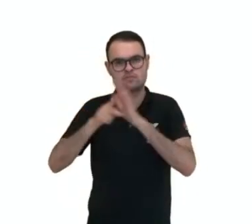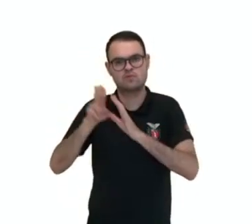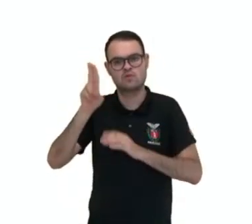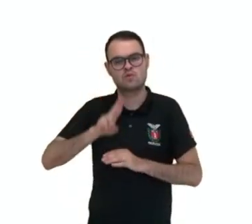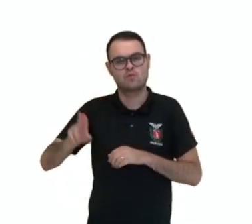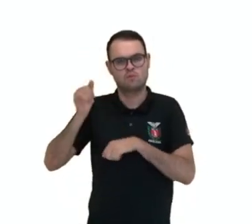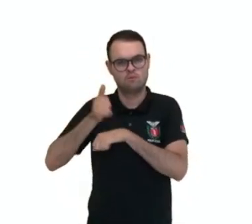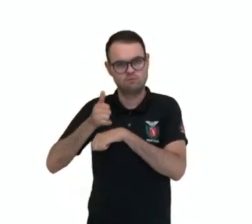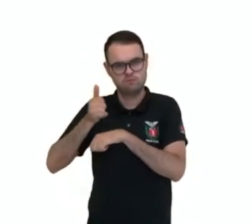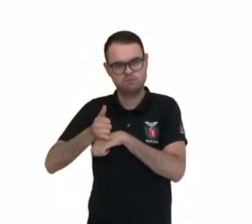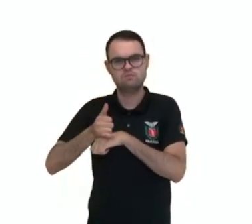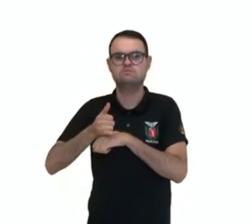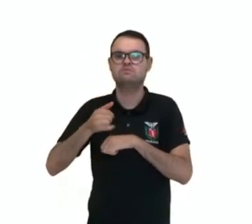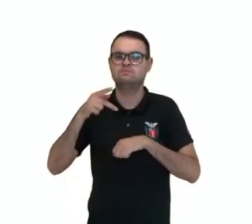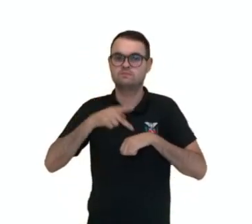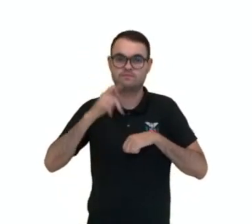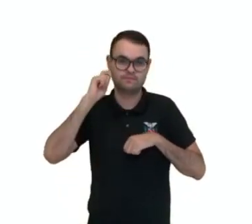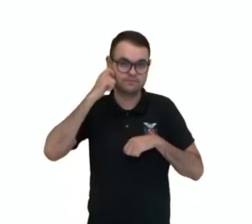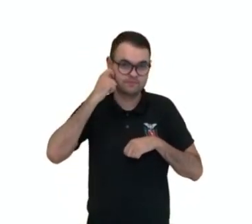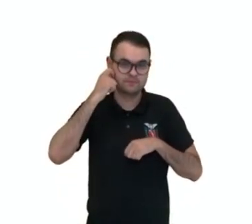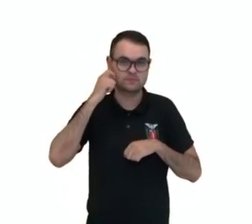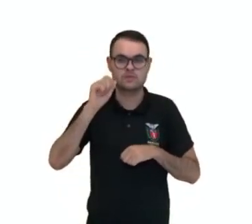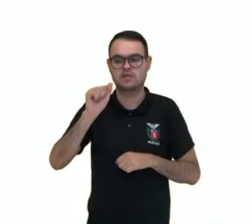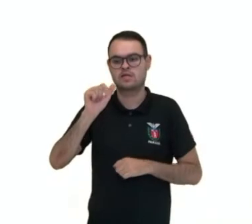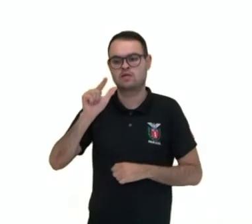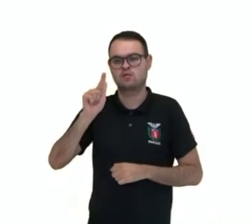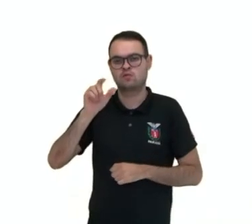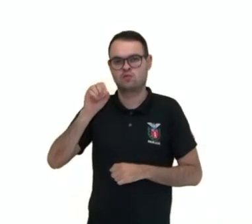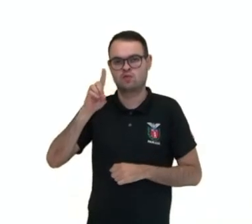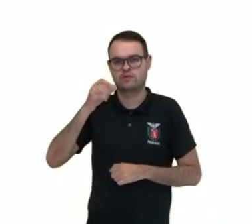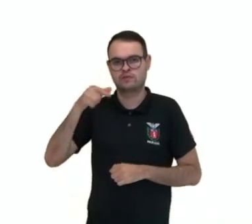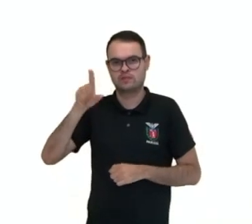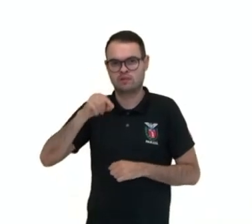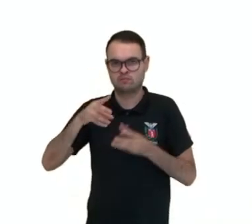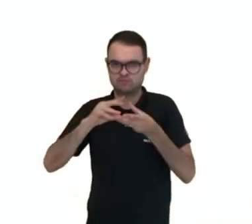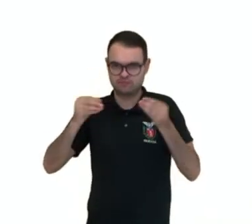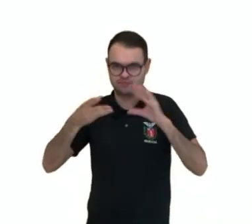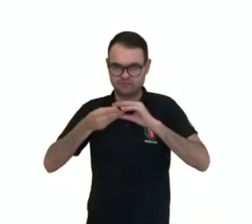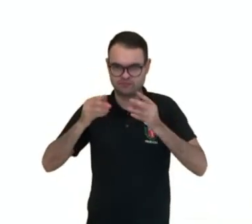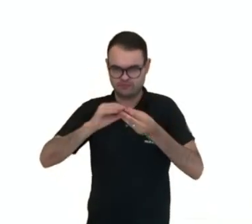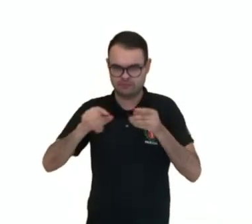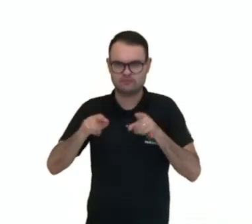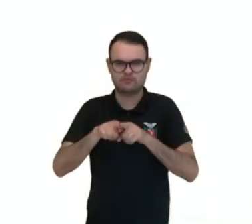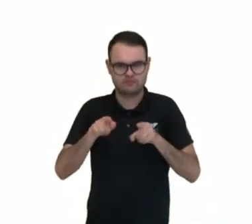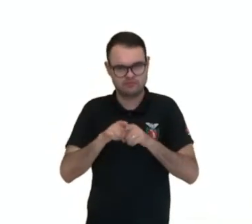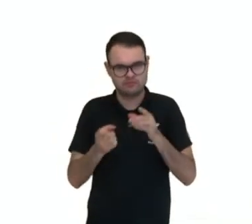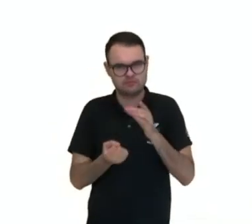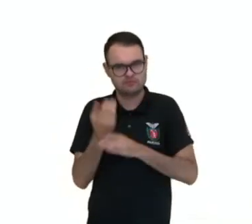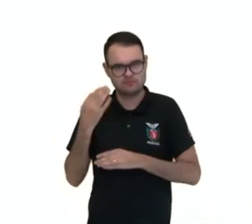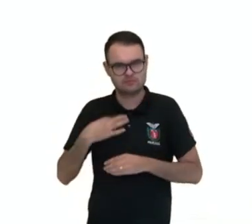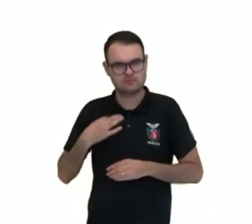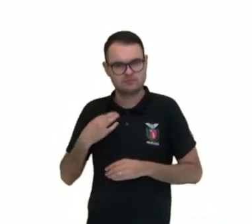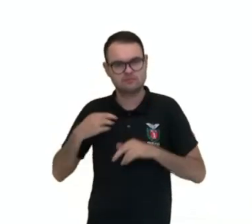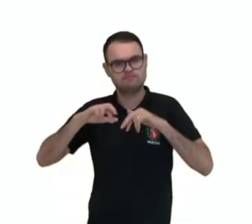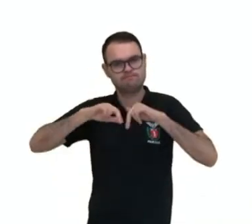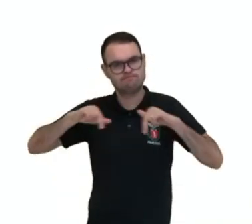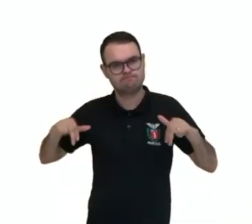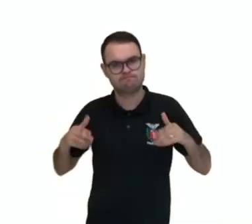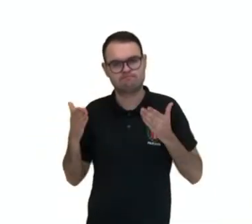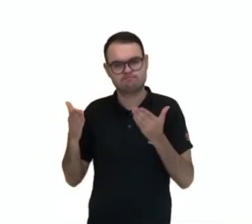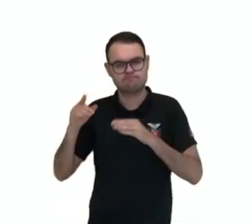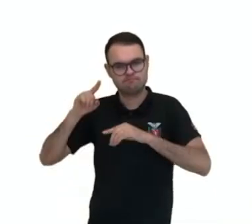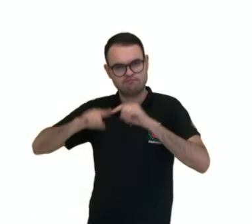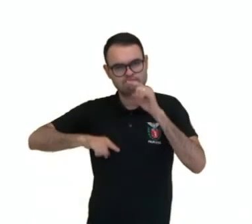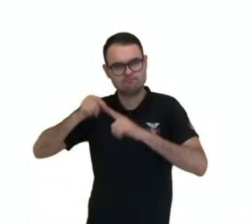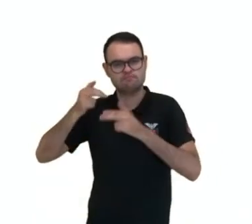ferro, do carvão, do algodão, justamente a produção de tecidos, então para essa produção de tecidos. Esses foram elementos